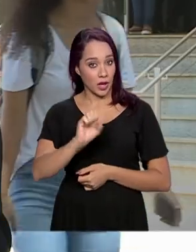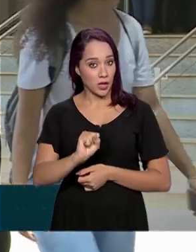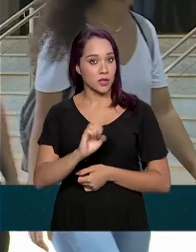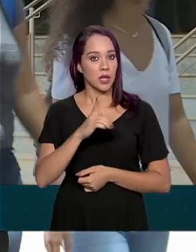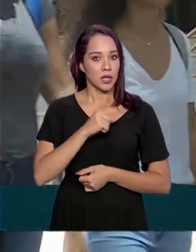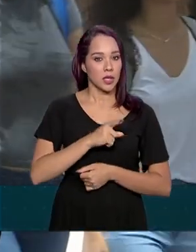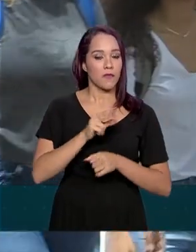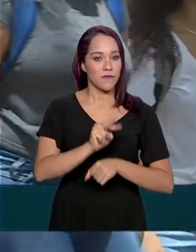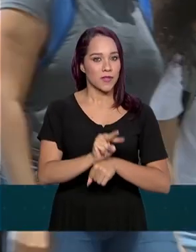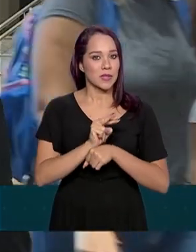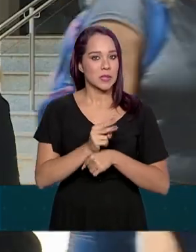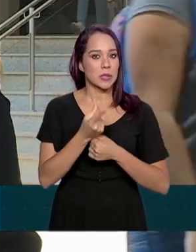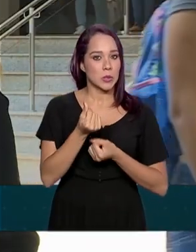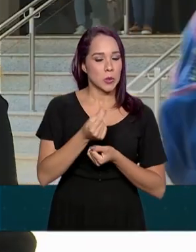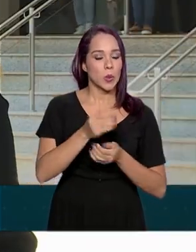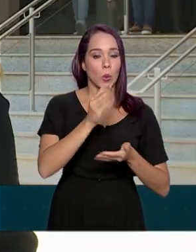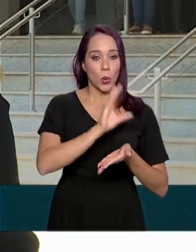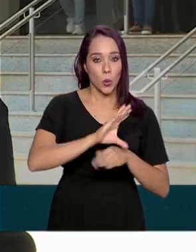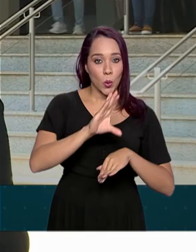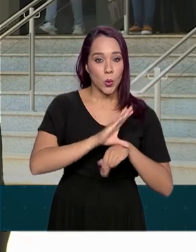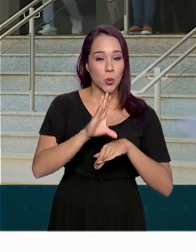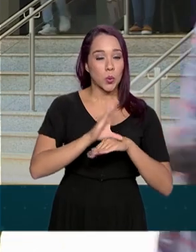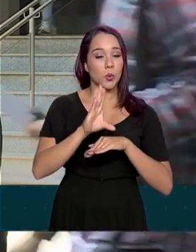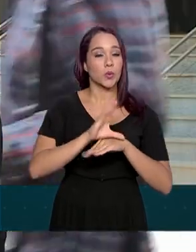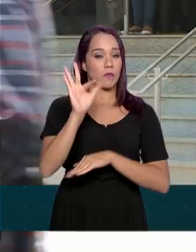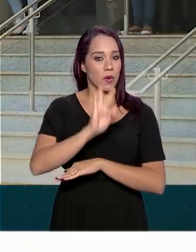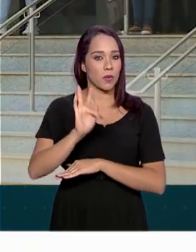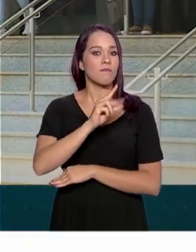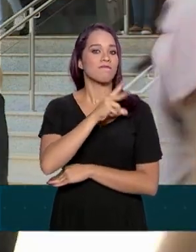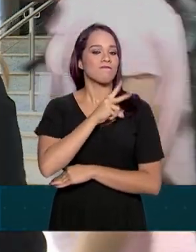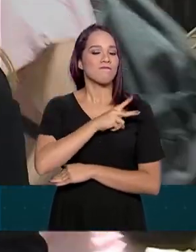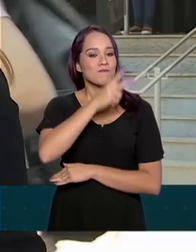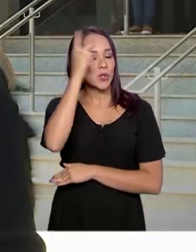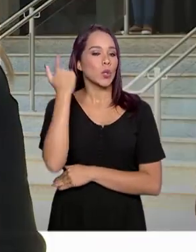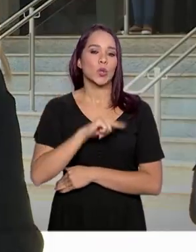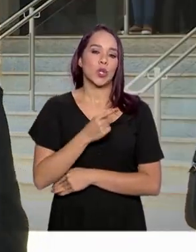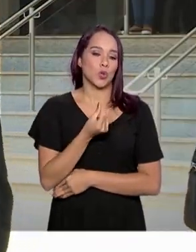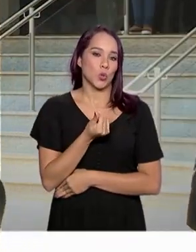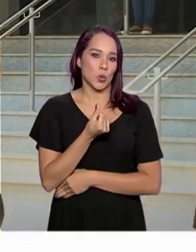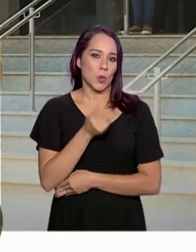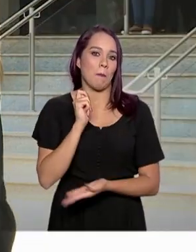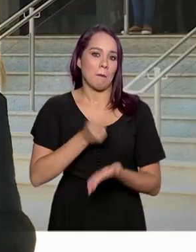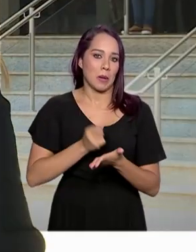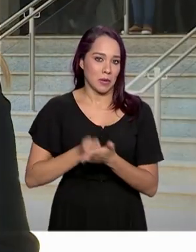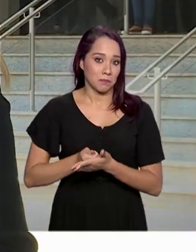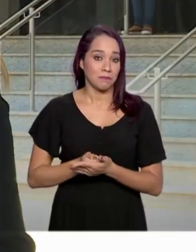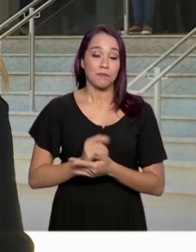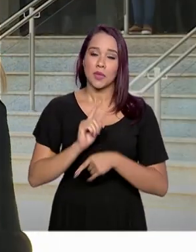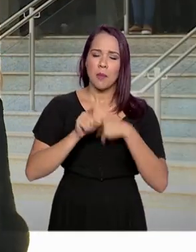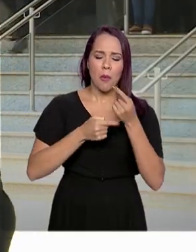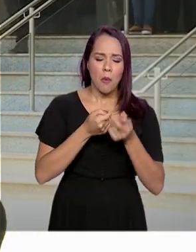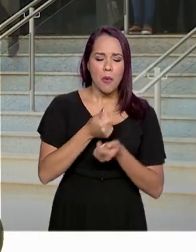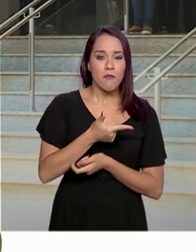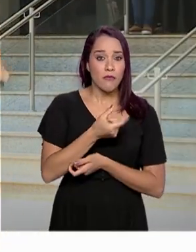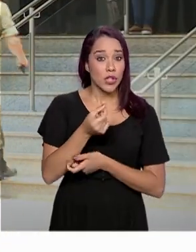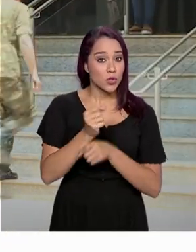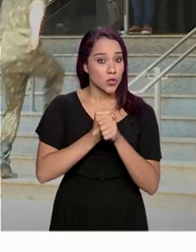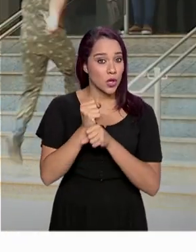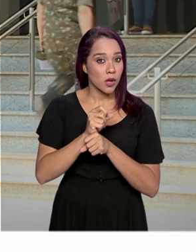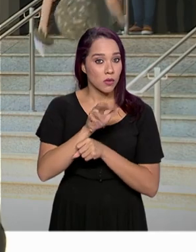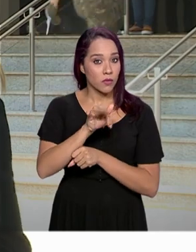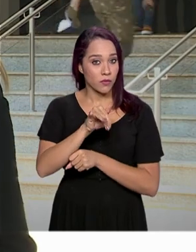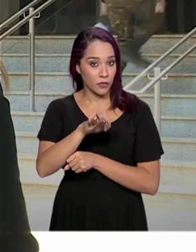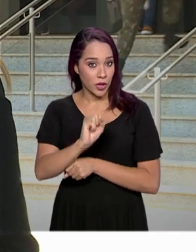cursos superiores em faculdades particulares para quem não tem condições de pagar. Depois de quase 20 anos, o FIES